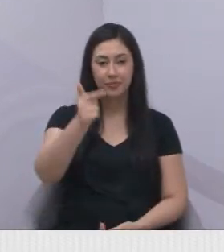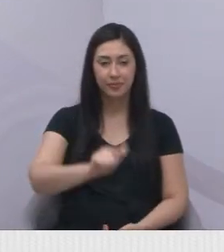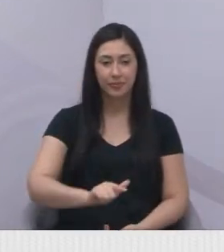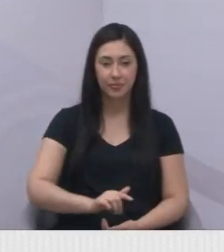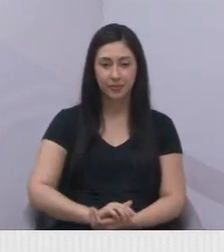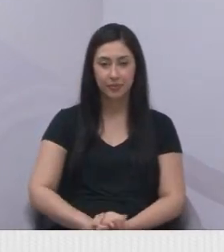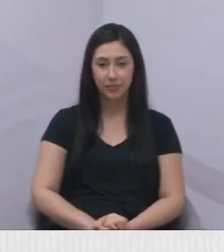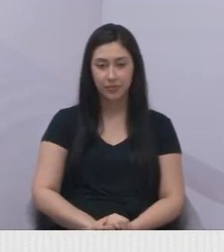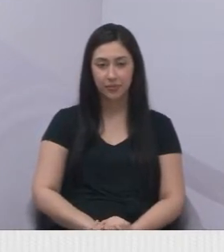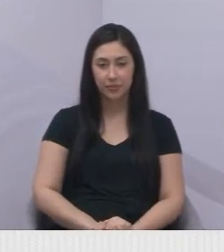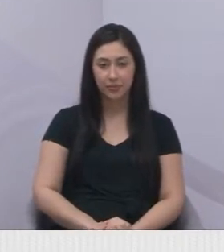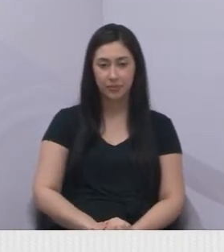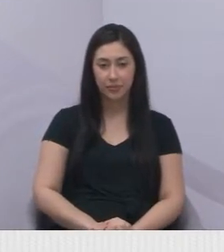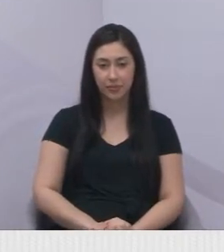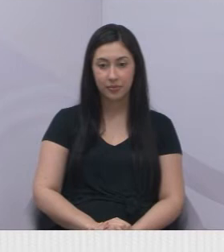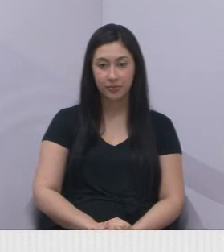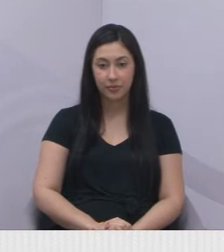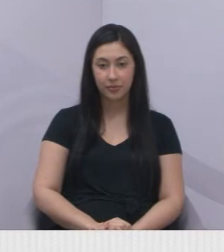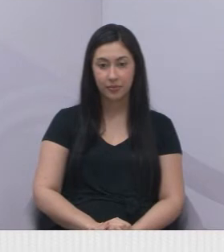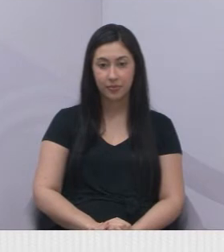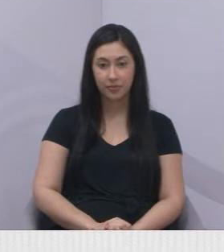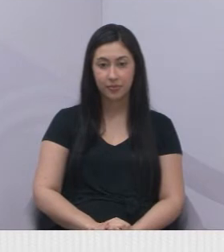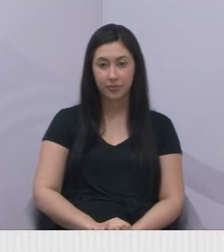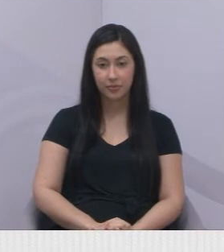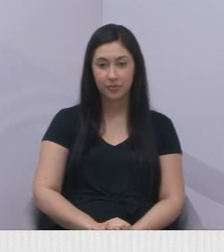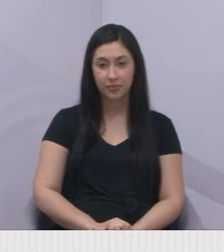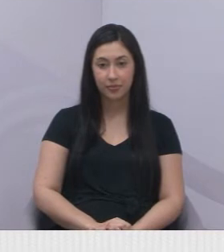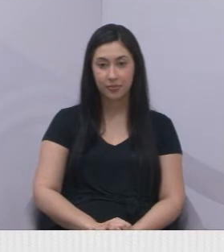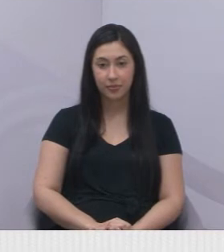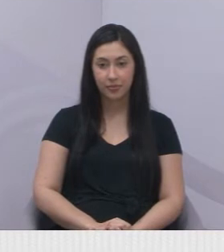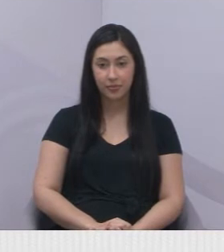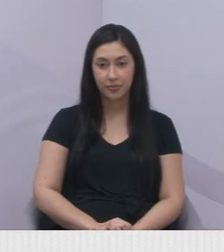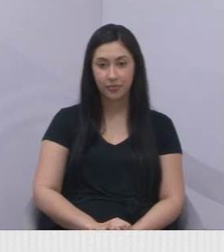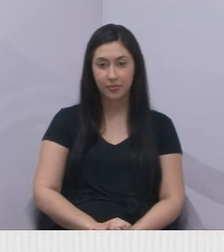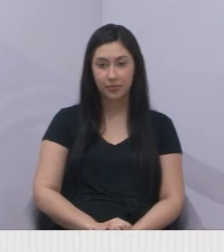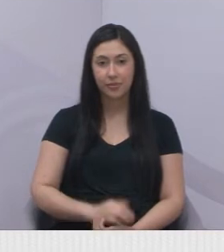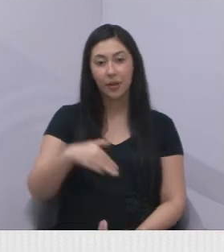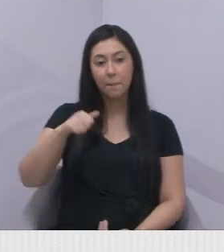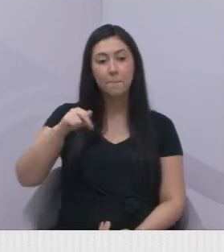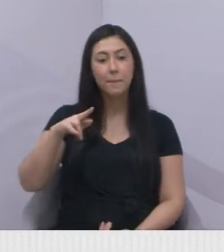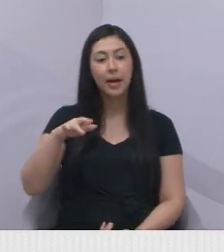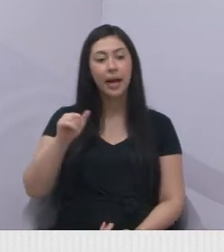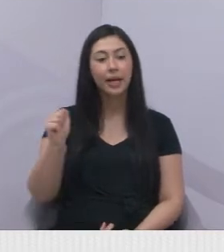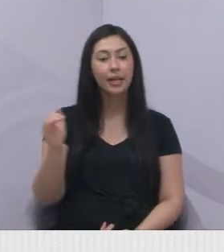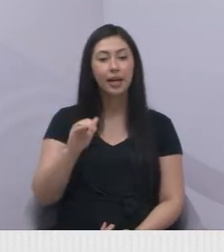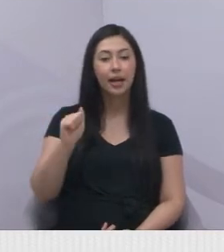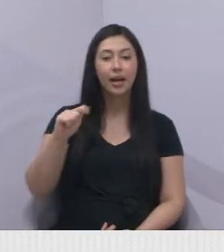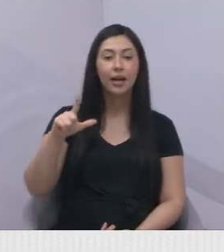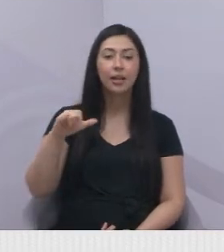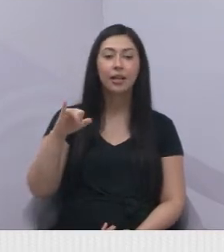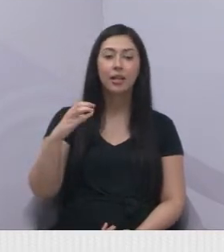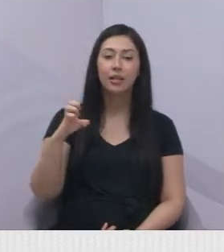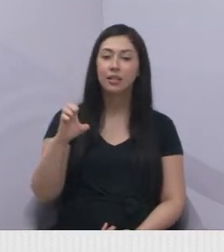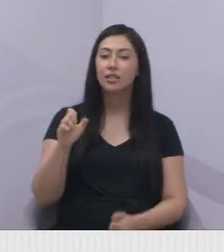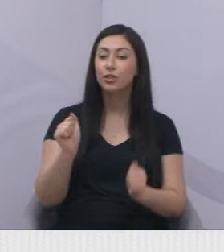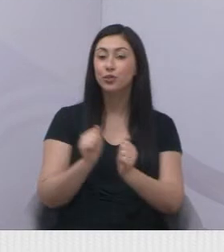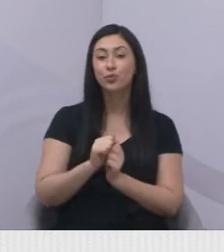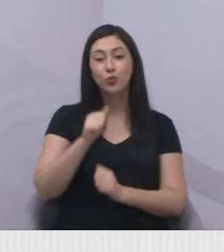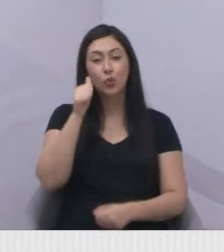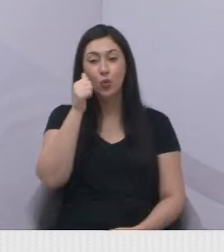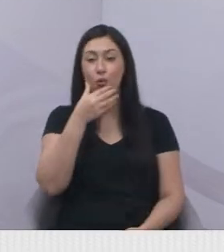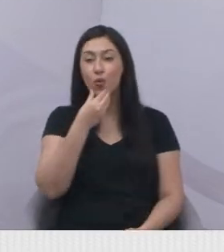foto 13, por favor. A foto 13. Maria Alice com o vô e o